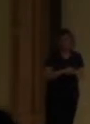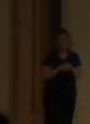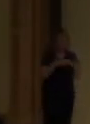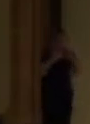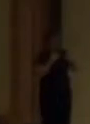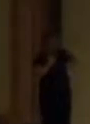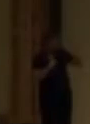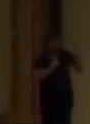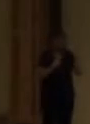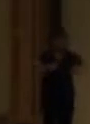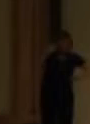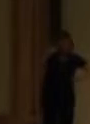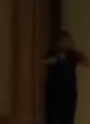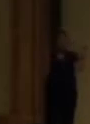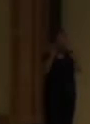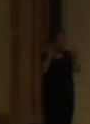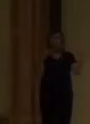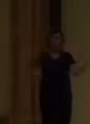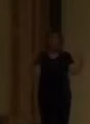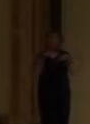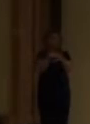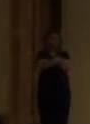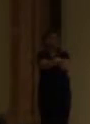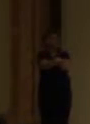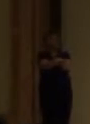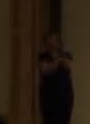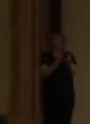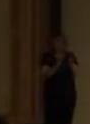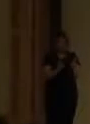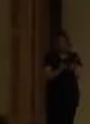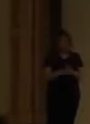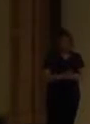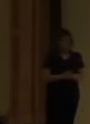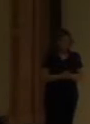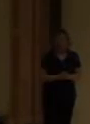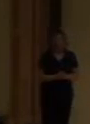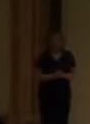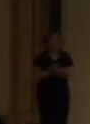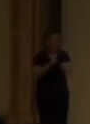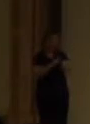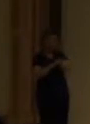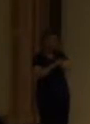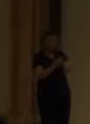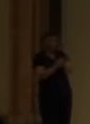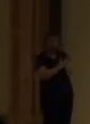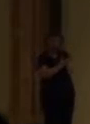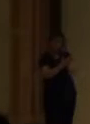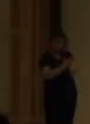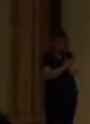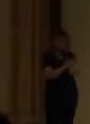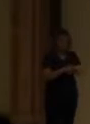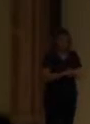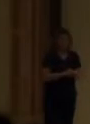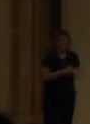Podemos passar para a frente. No entanto, e quase ao mesmo tempo, havia uma imagem completamente